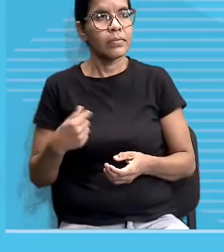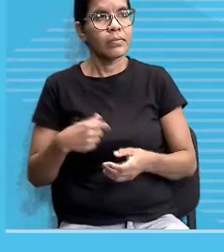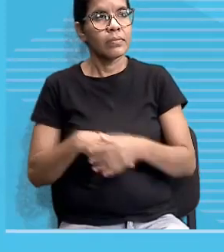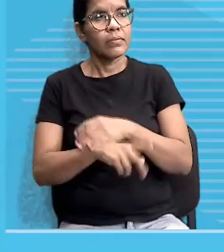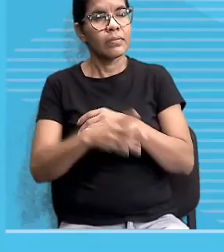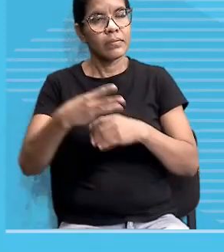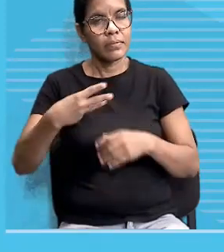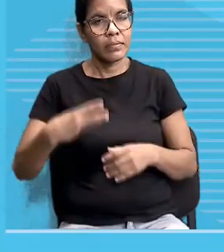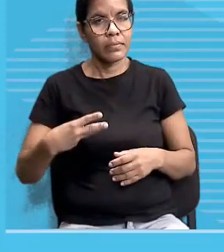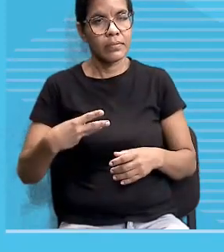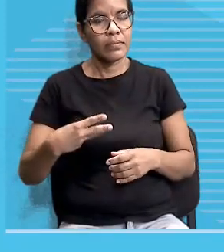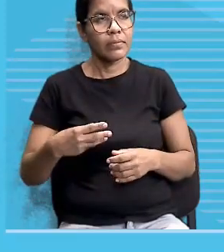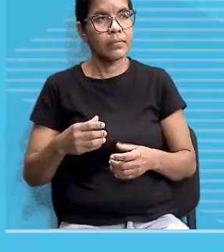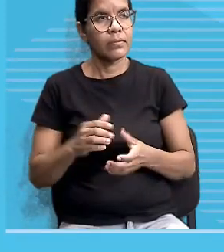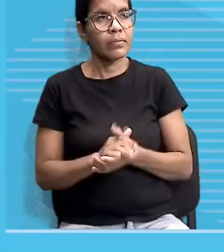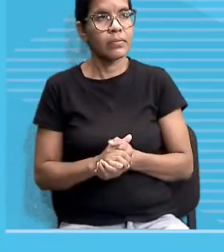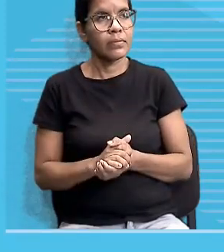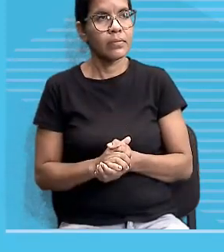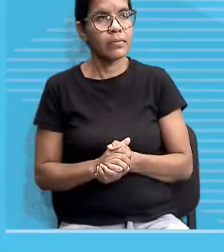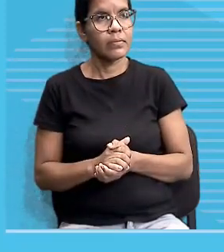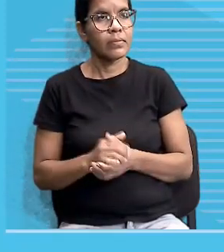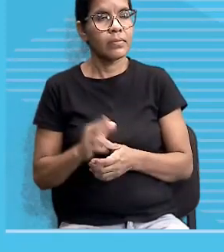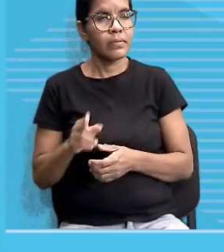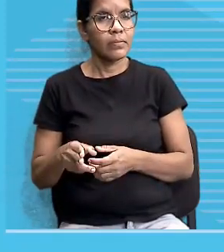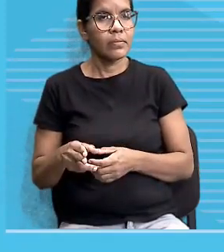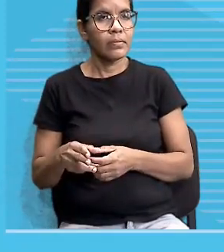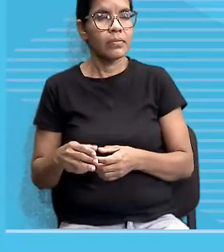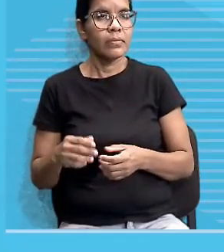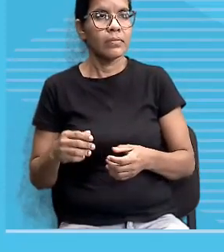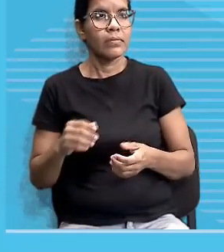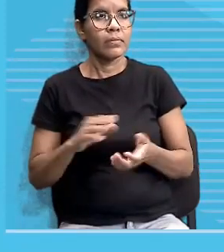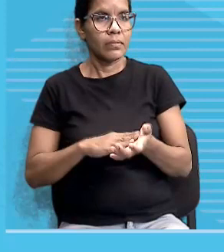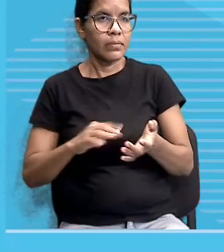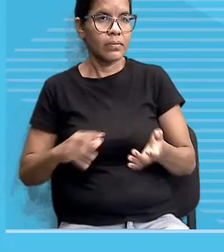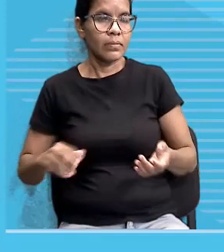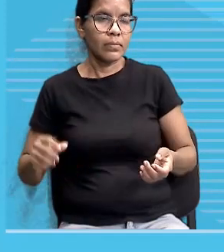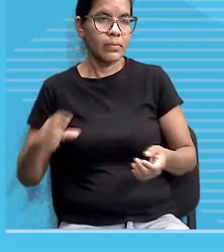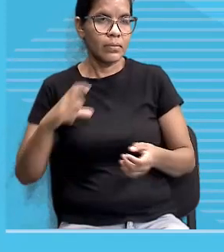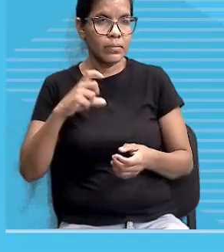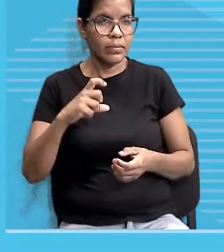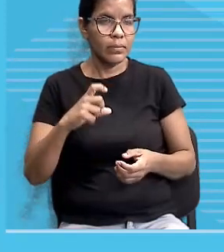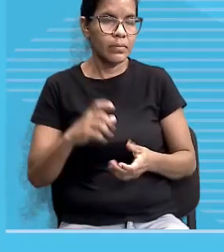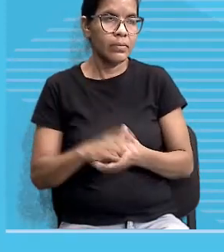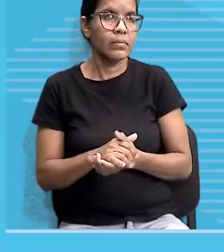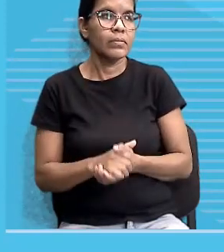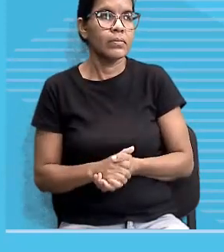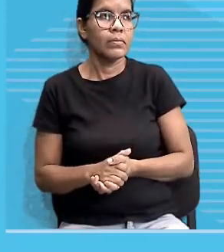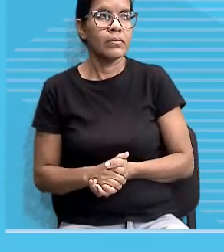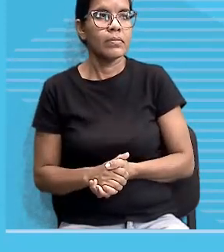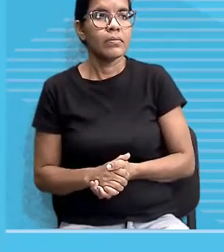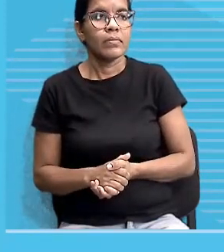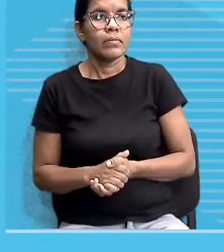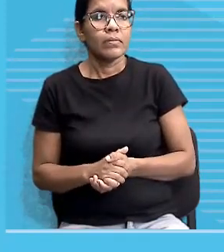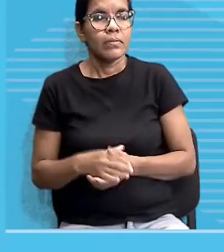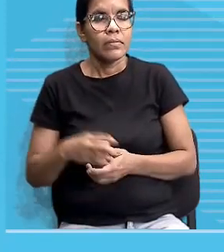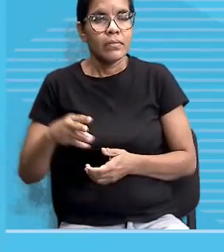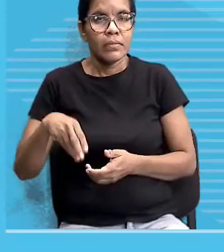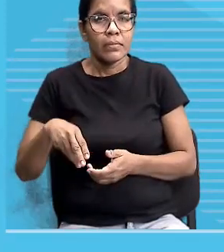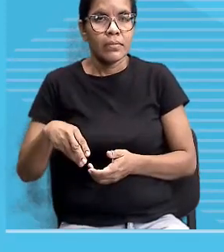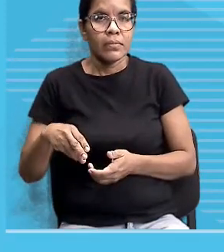três em função da quantidade de calor então ficaria